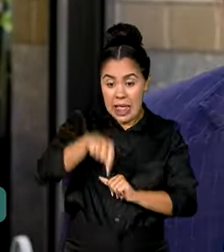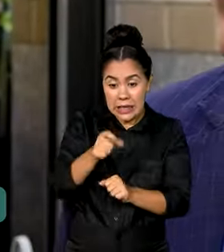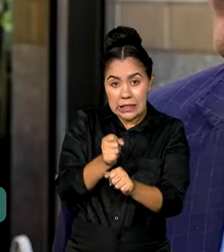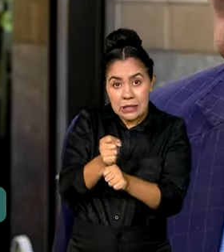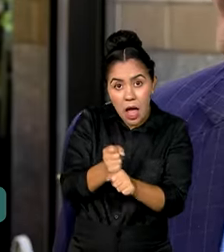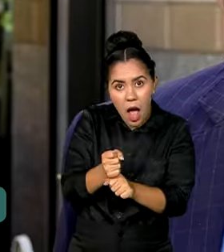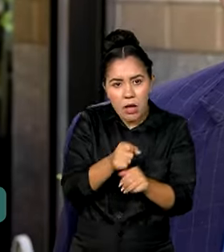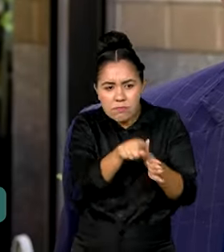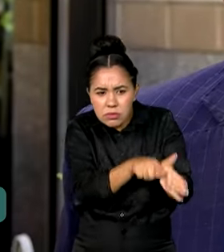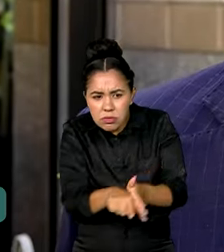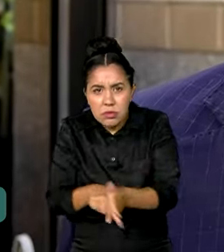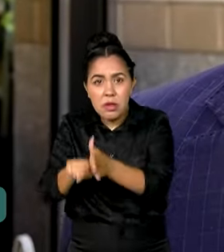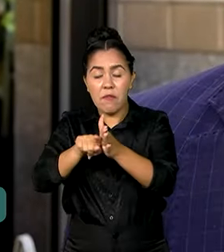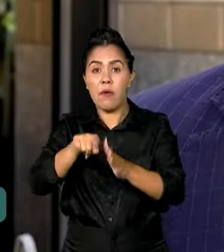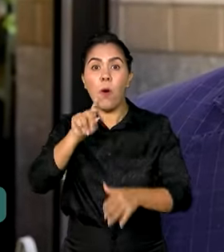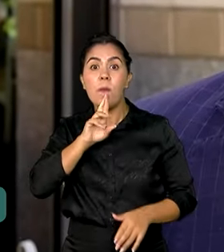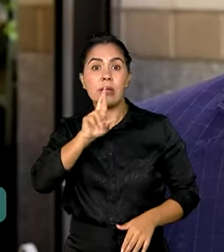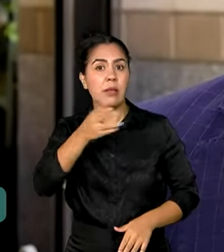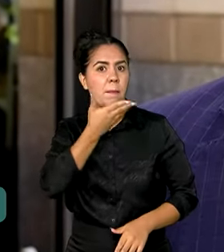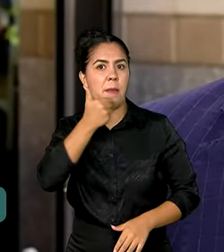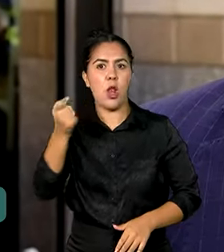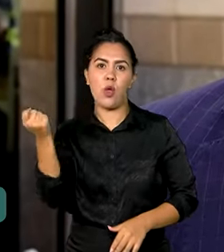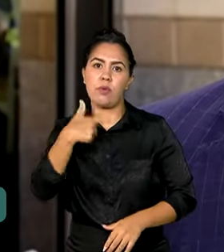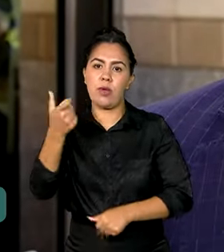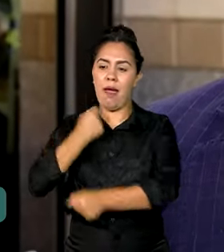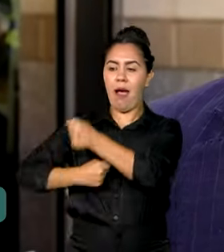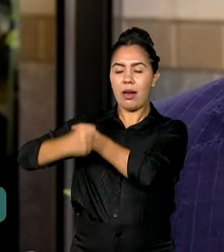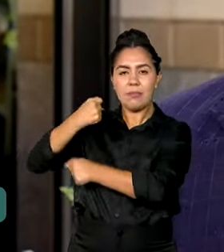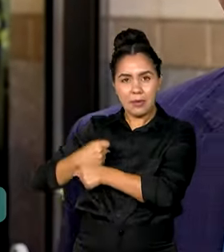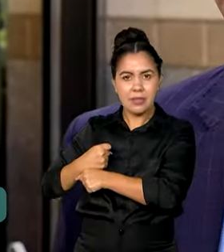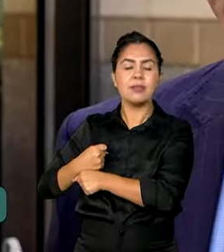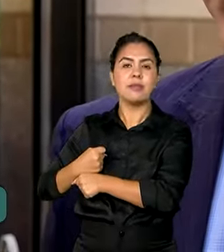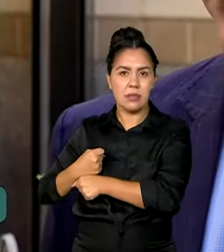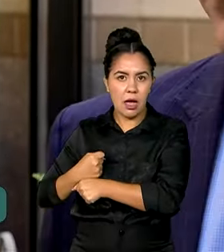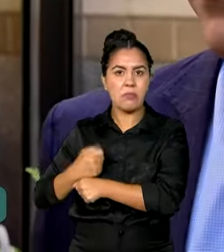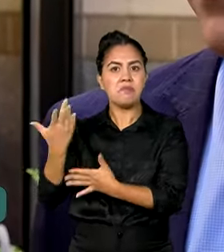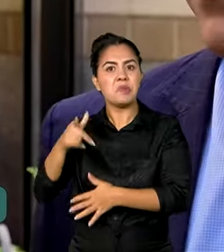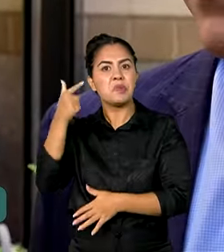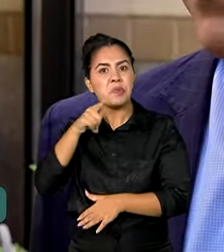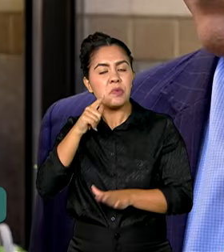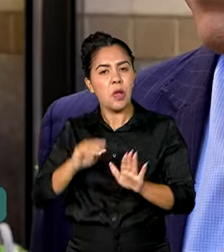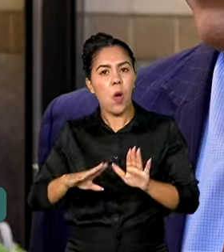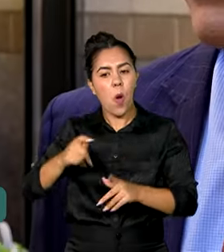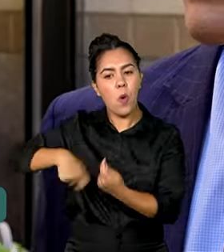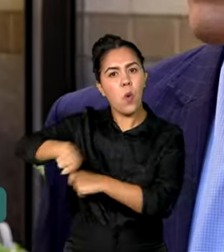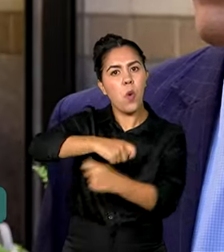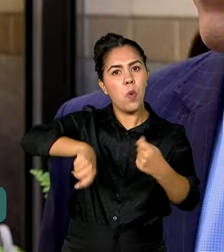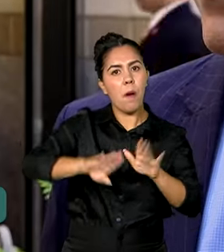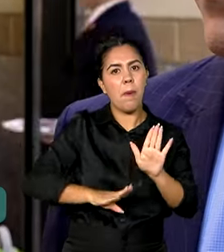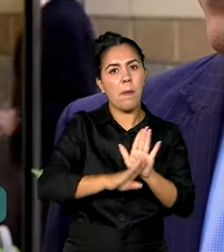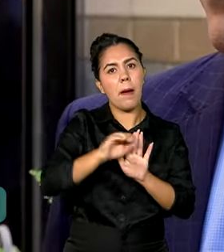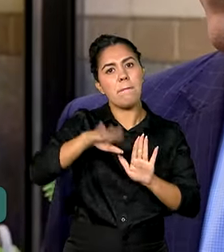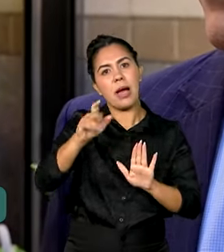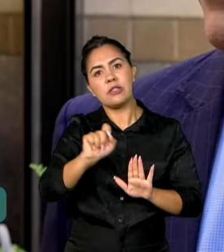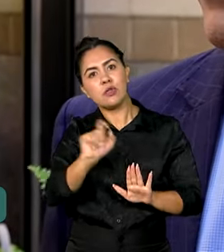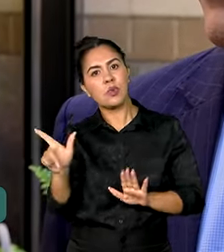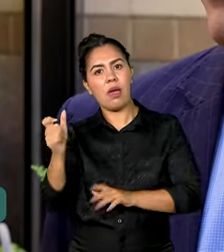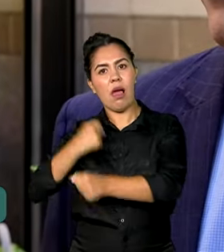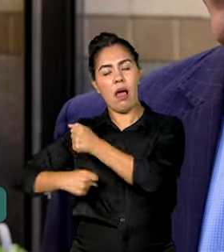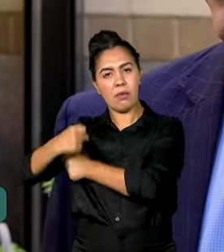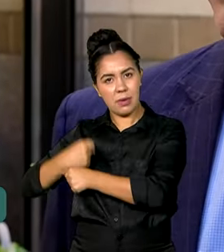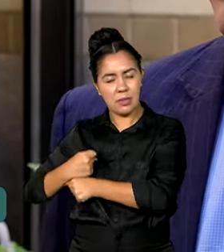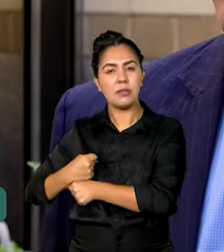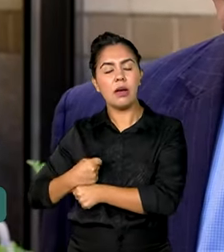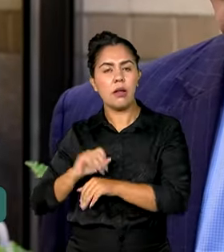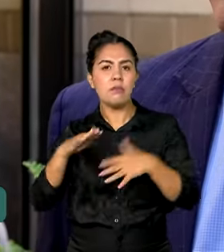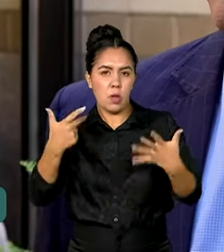muito menor do que do ano passado. Não obstante, a economia cresceu mais esse ano do que no ano passado. Então, eu